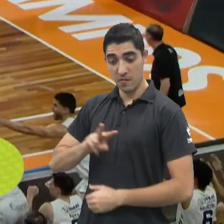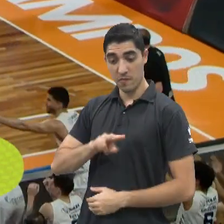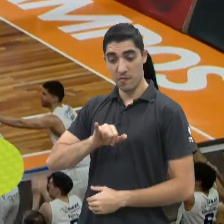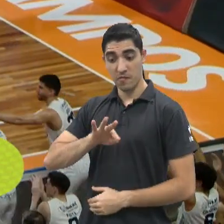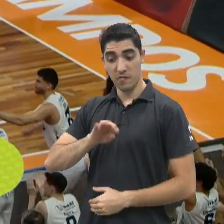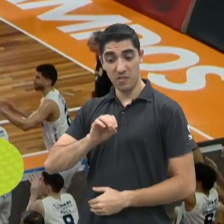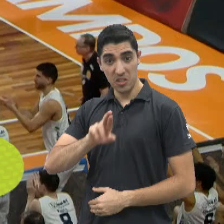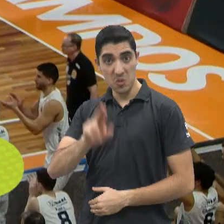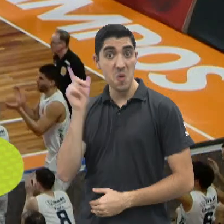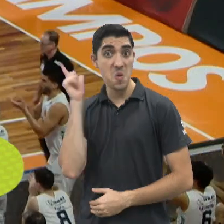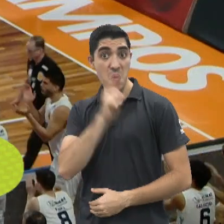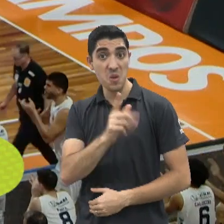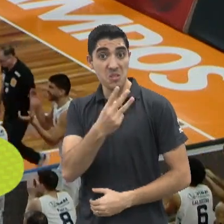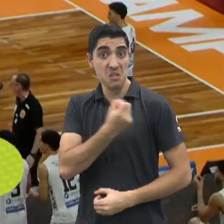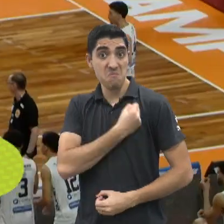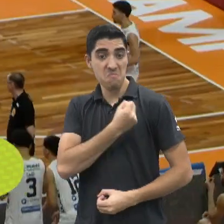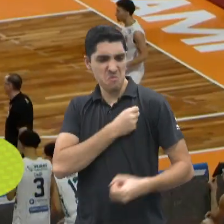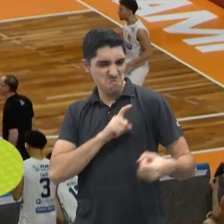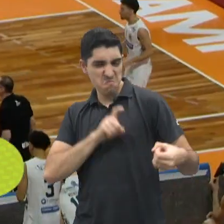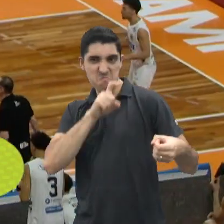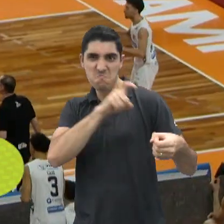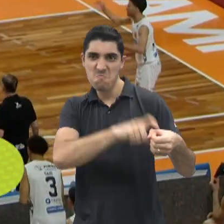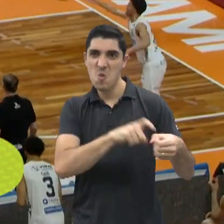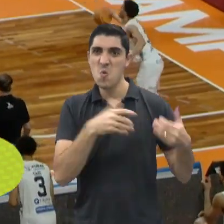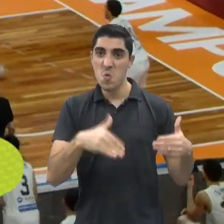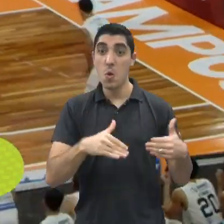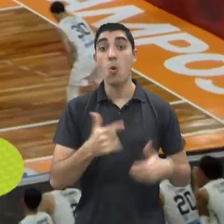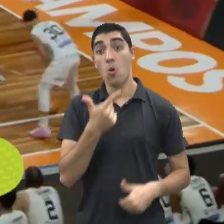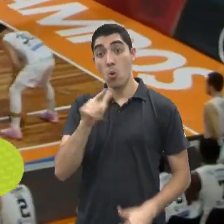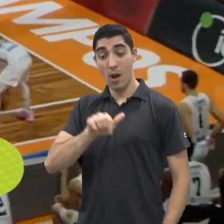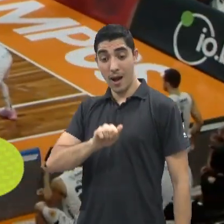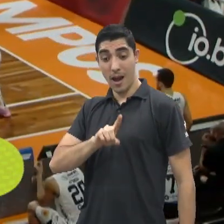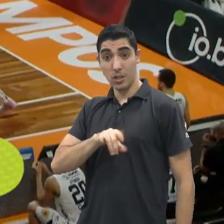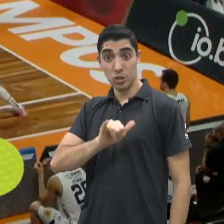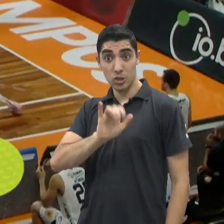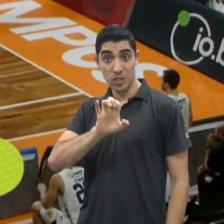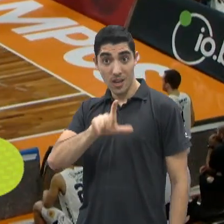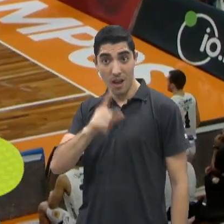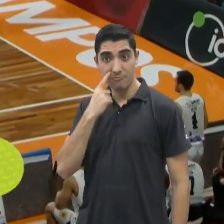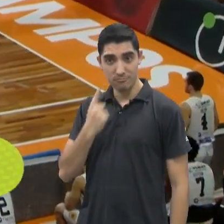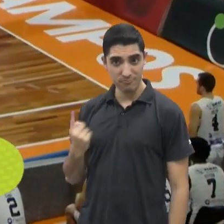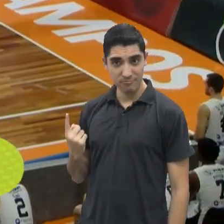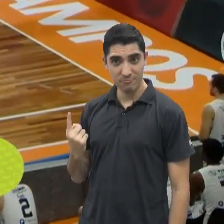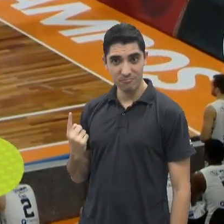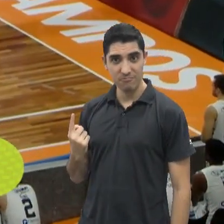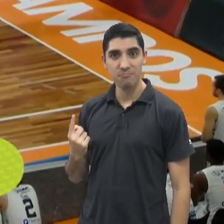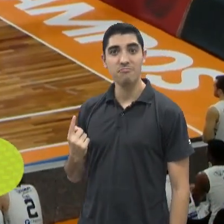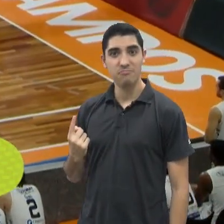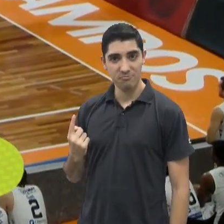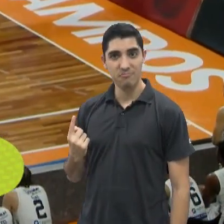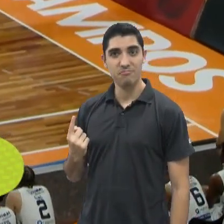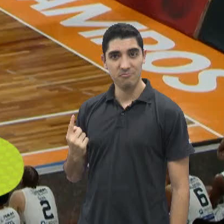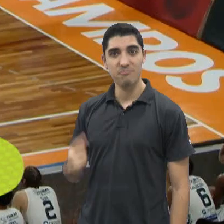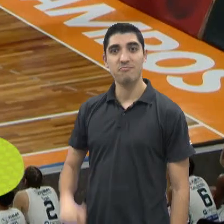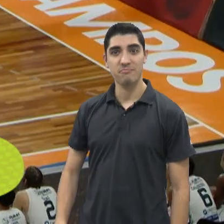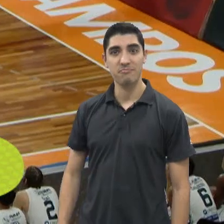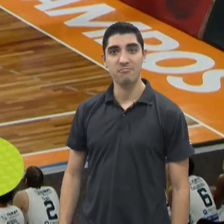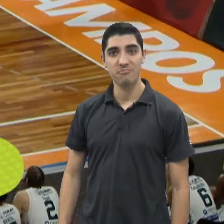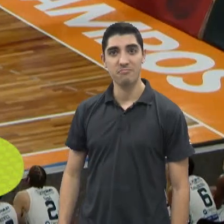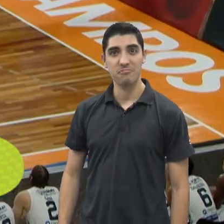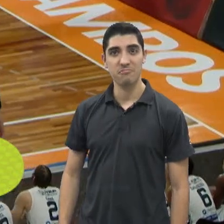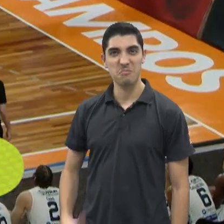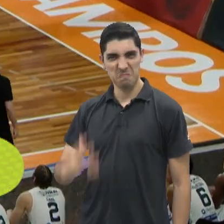Silvério acertando da zona morta. Adiel, mostrando ser mesmo cruel, fez uma bela finta